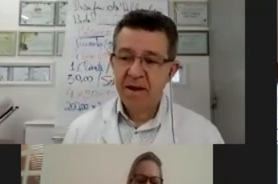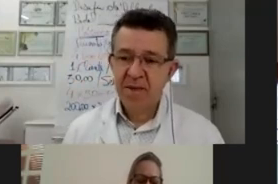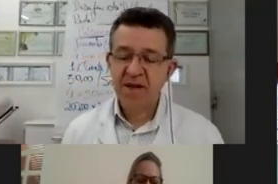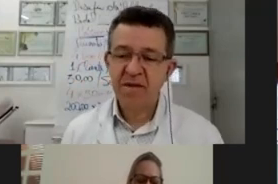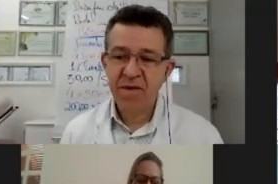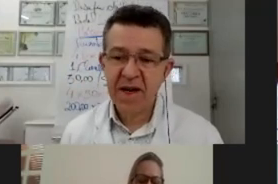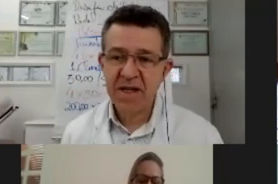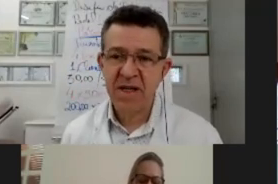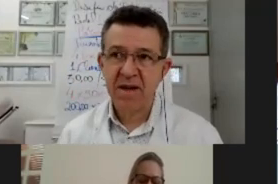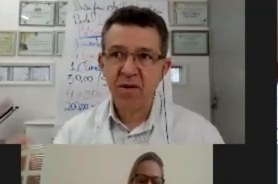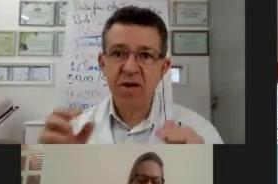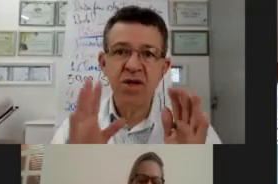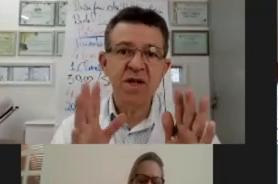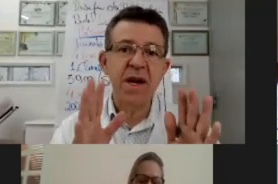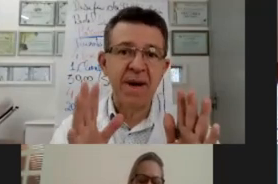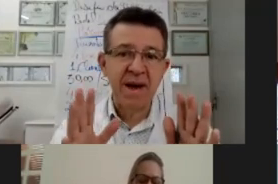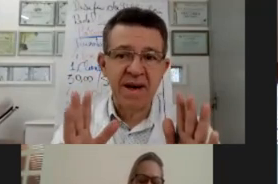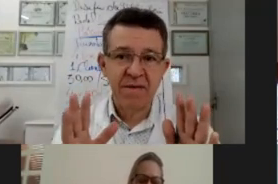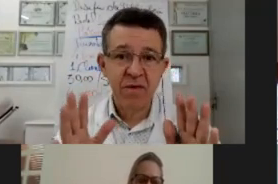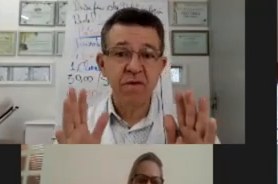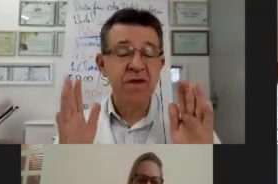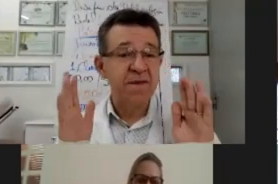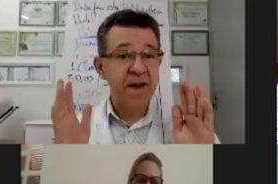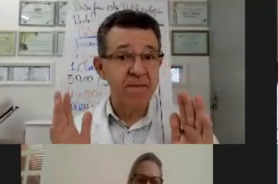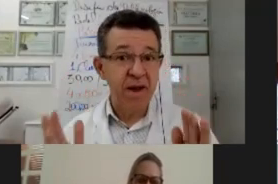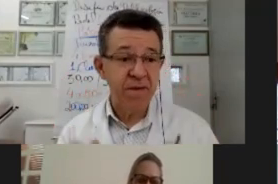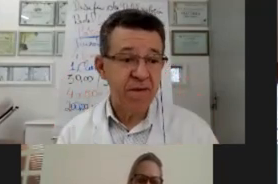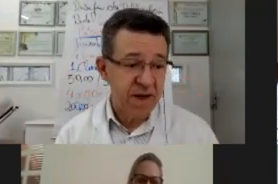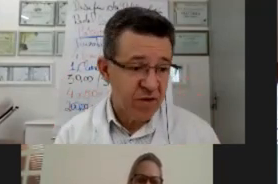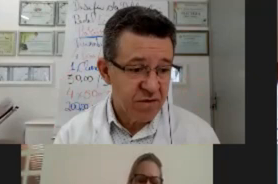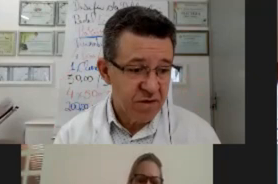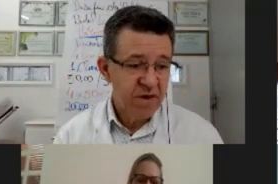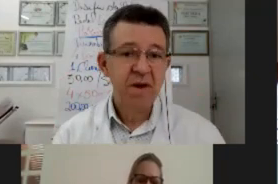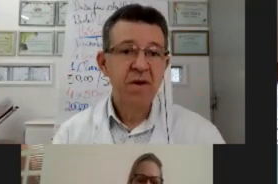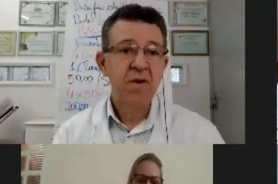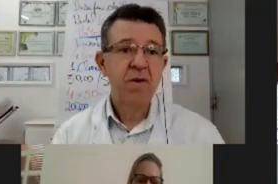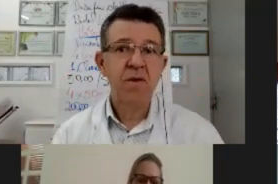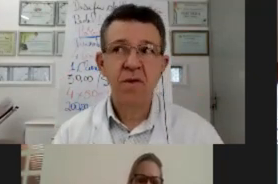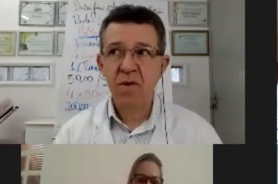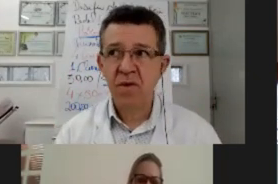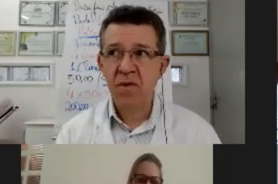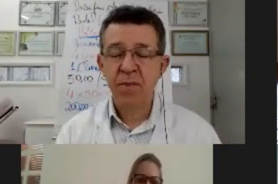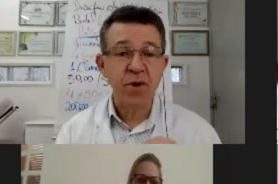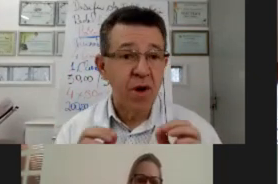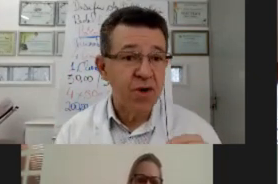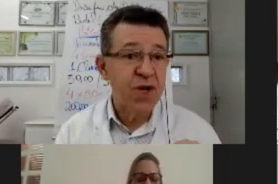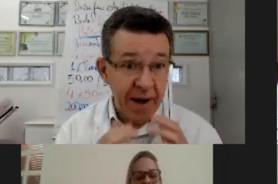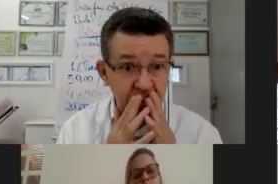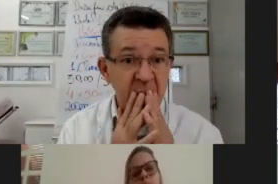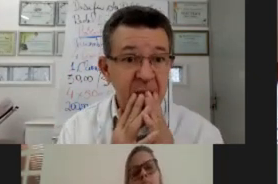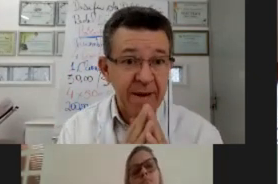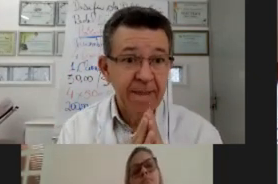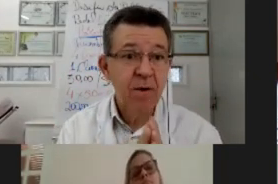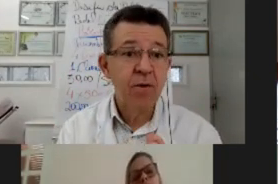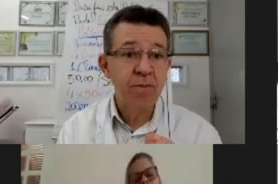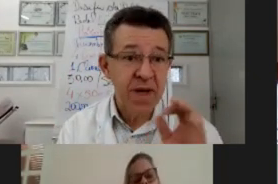né? Mas eu vou falar assim, quando a gente trabalha, quando você faz bem feito o protocolo